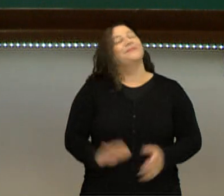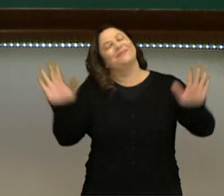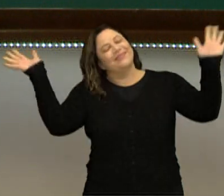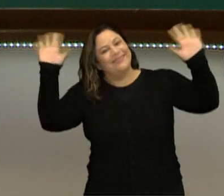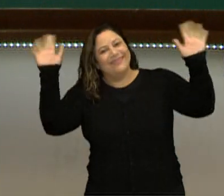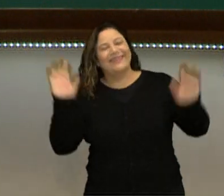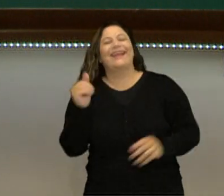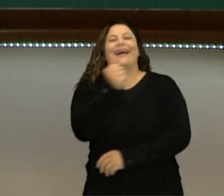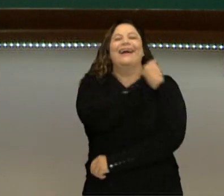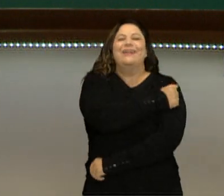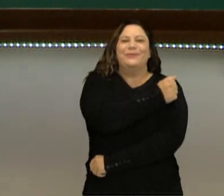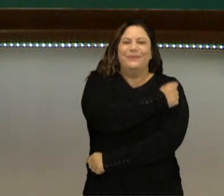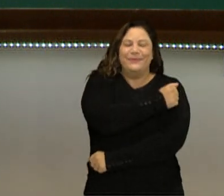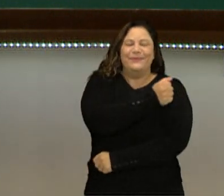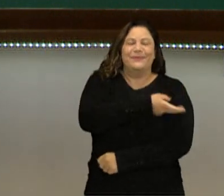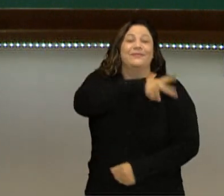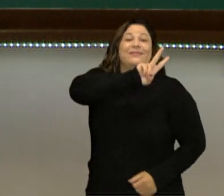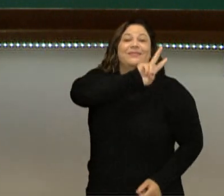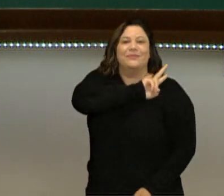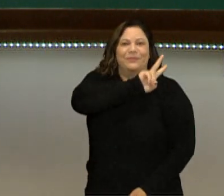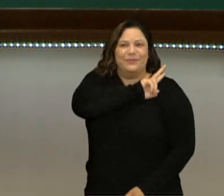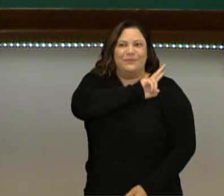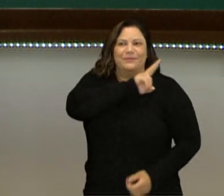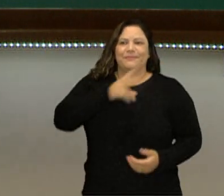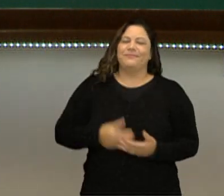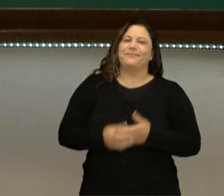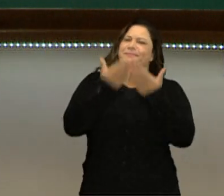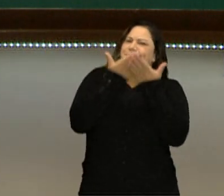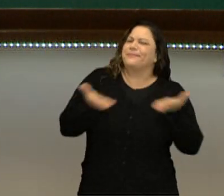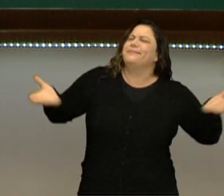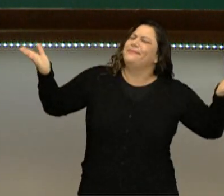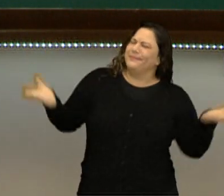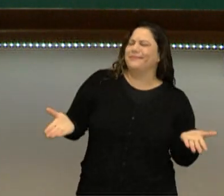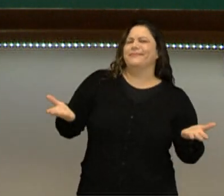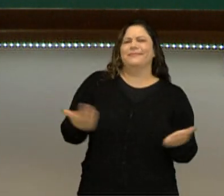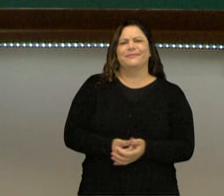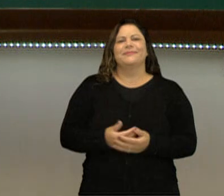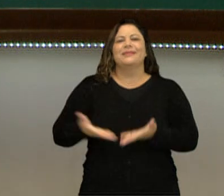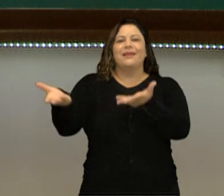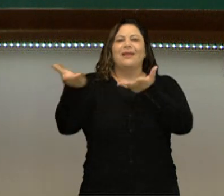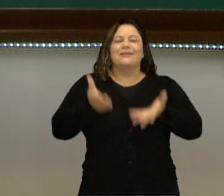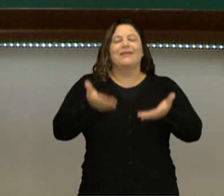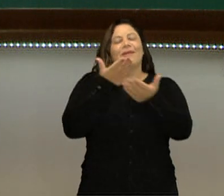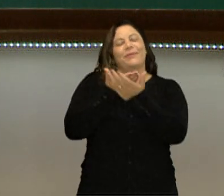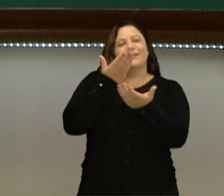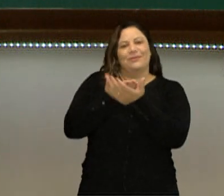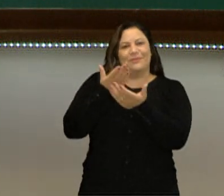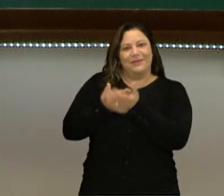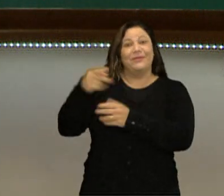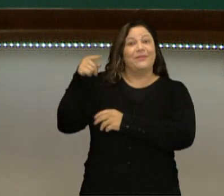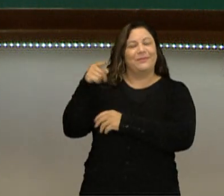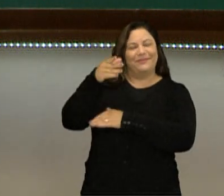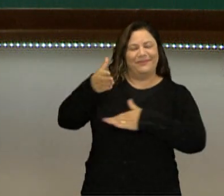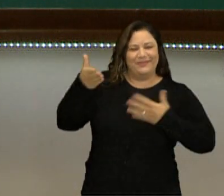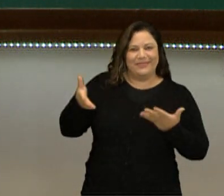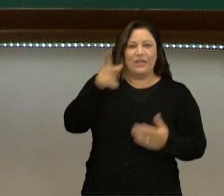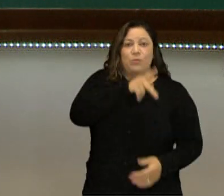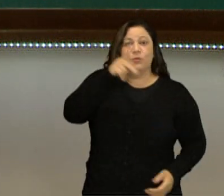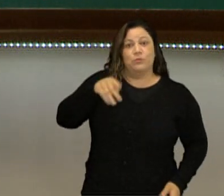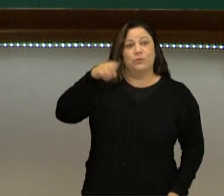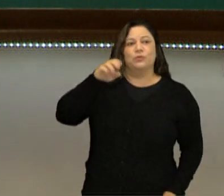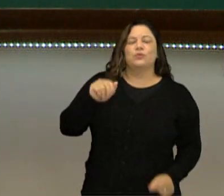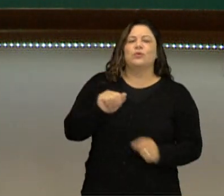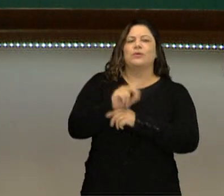Olá, estudantes da segunda série. É com imenso prazer que trazemos mais uma aula para você. Eu sou o